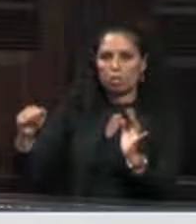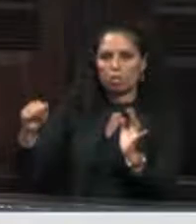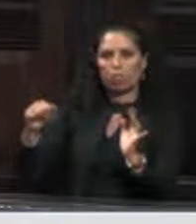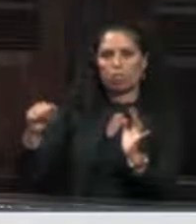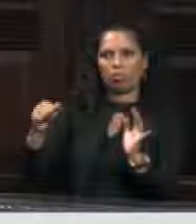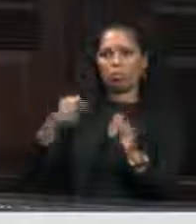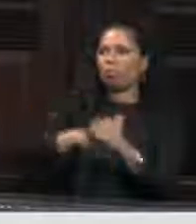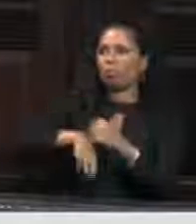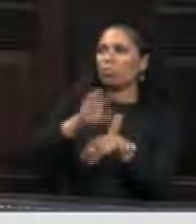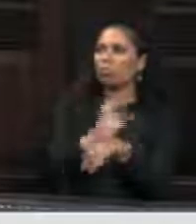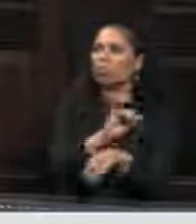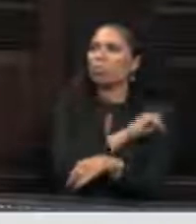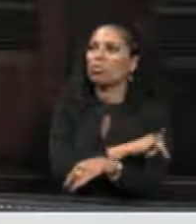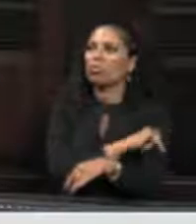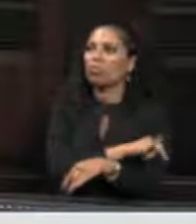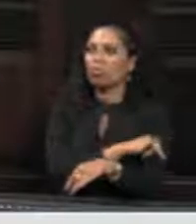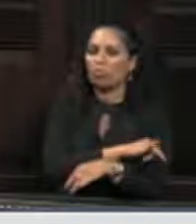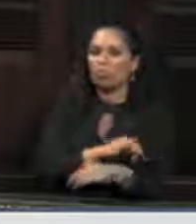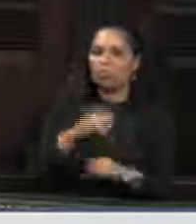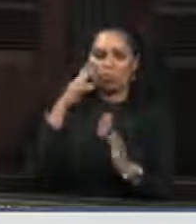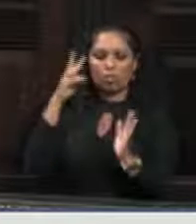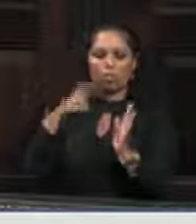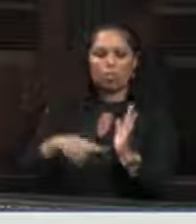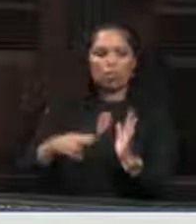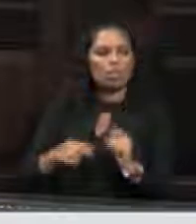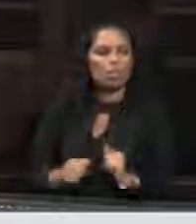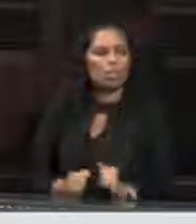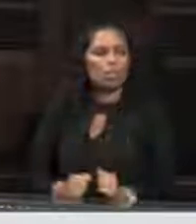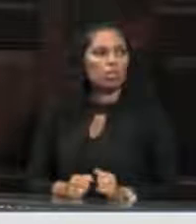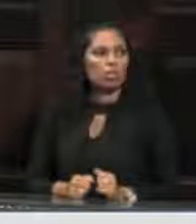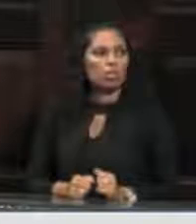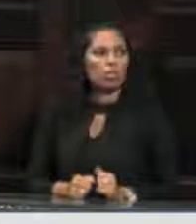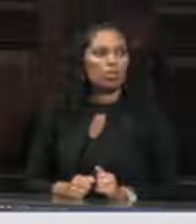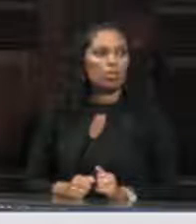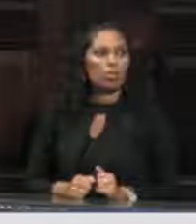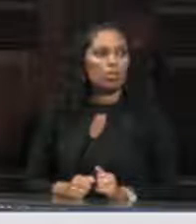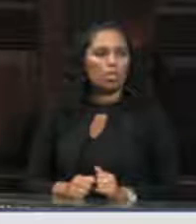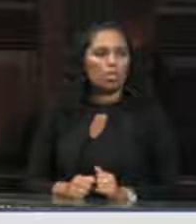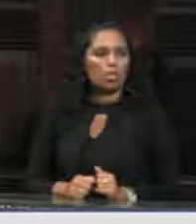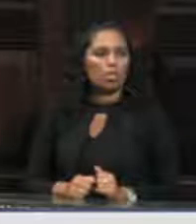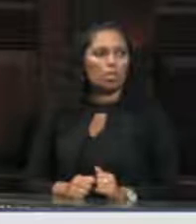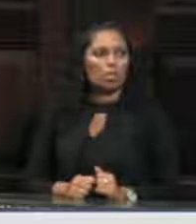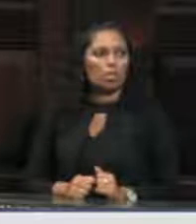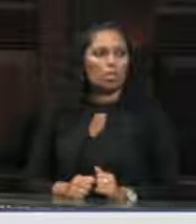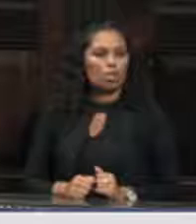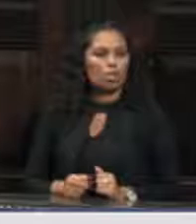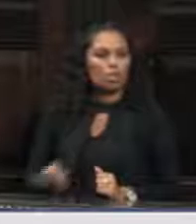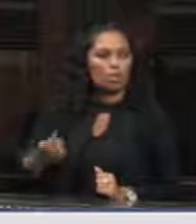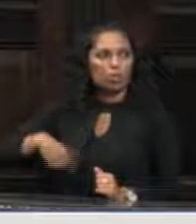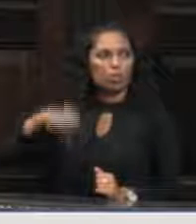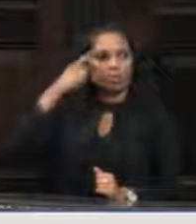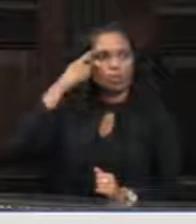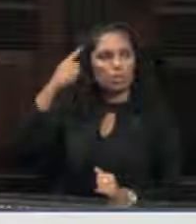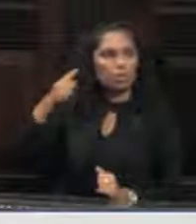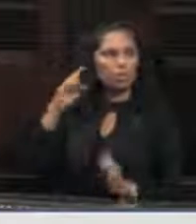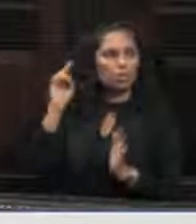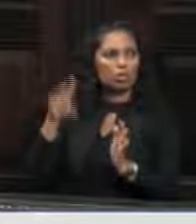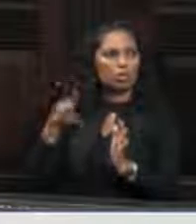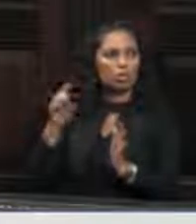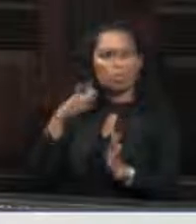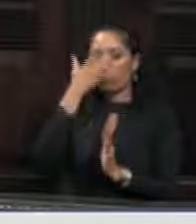aqui nesta matéria. Nós não podemos de forma alguma conceber que simplesmente